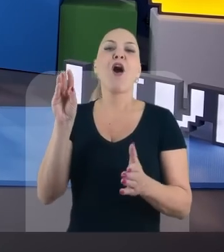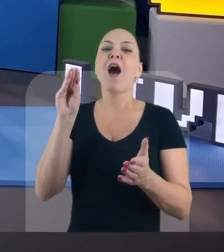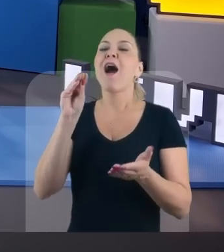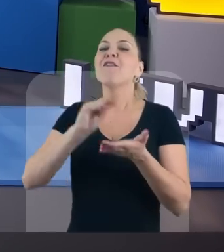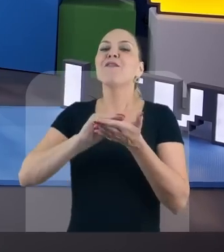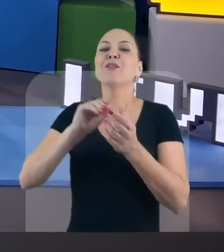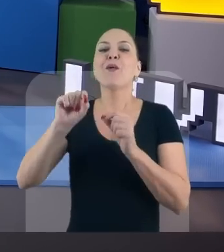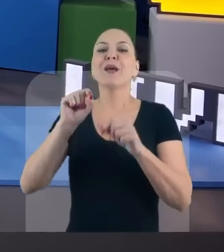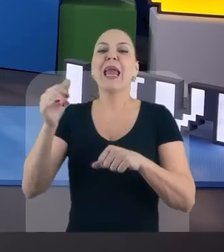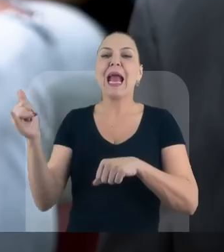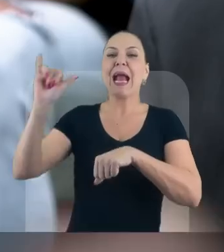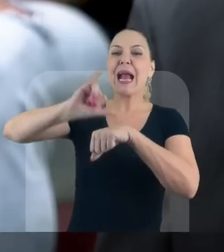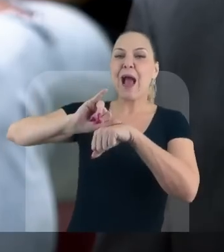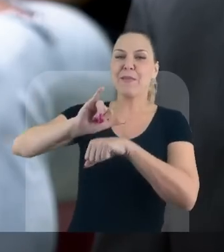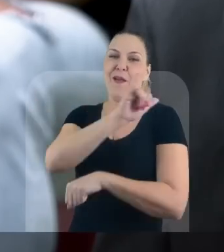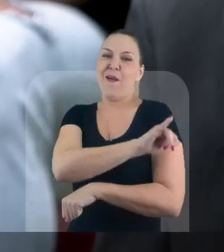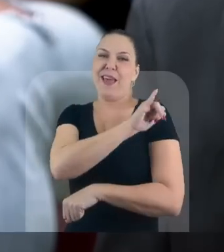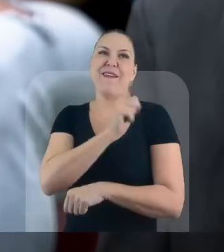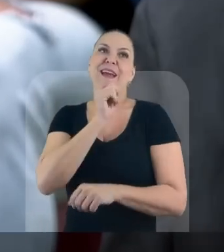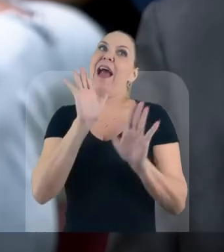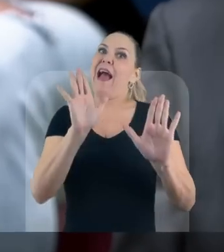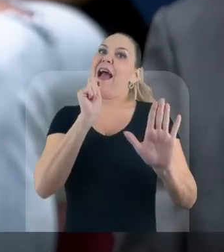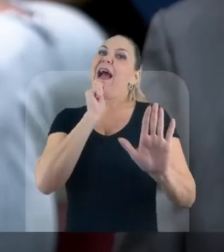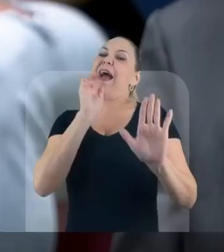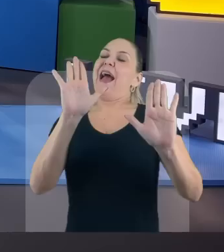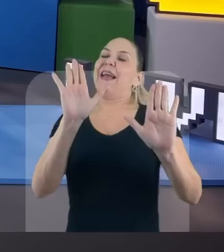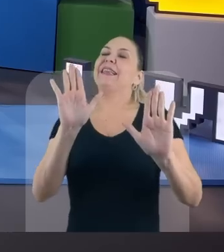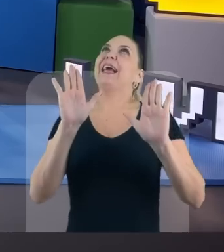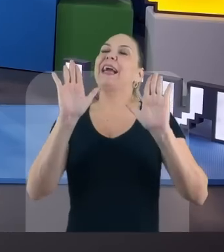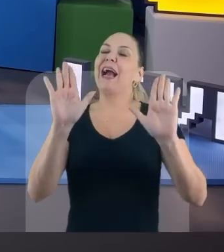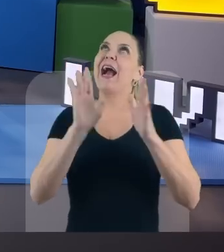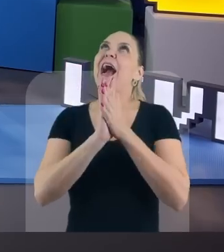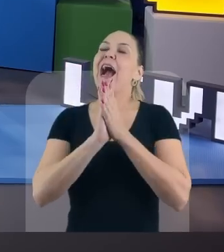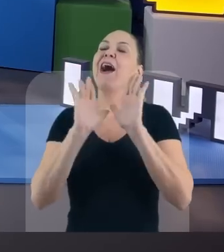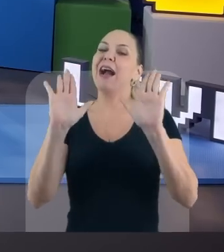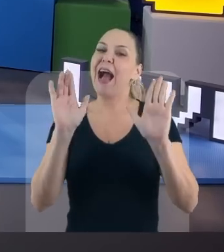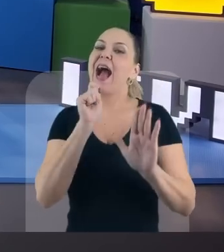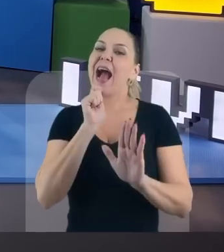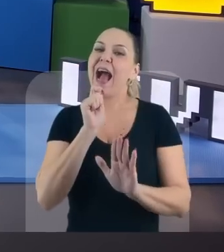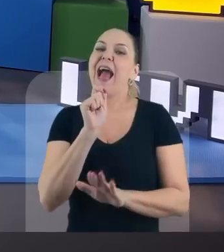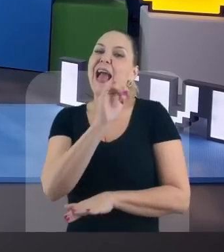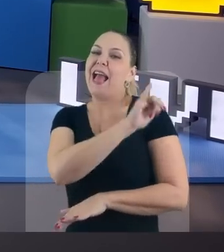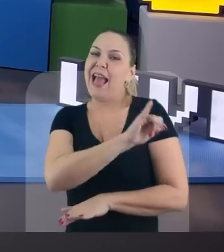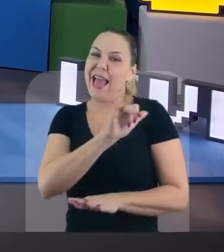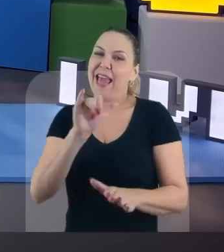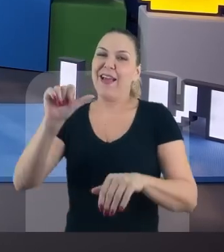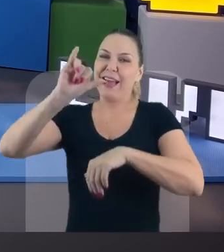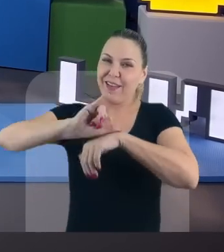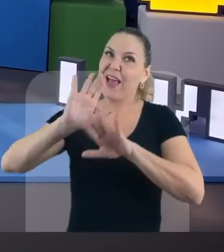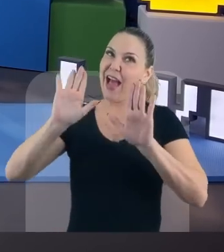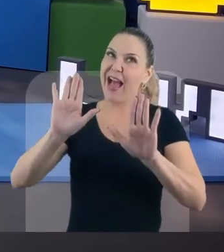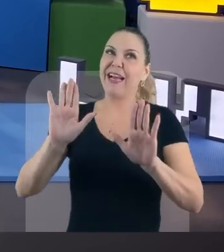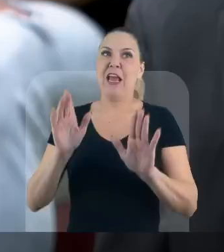Rio. Olha a resposta aí. Ainda. Profetizou. Eu não falei nada. Ainda. Eu não falei